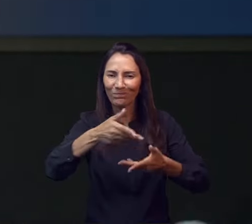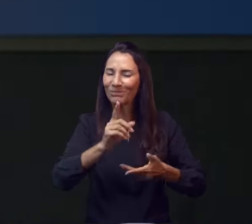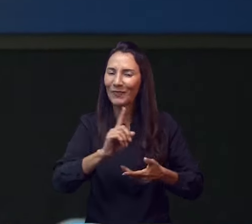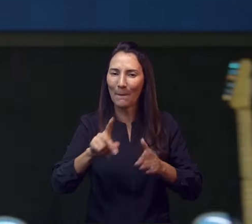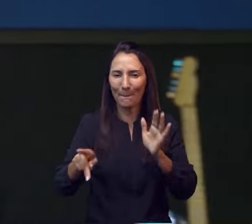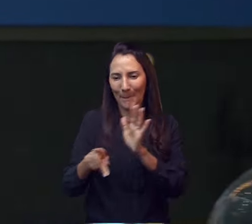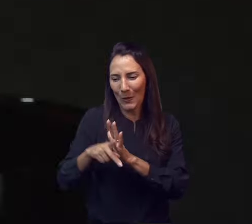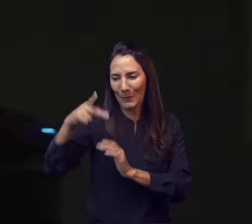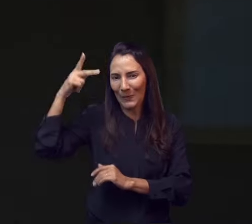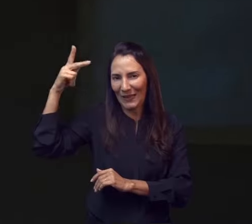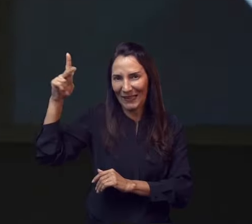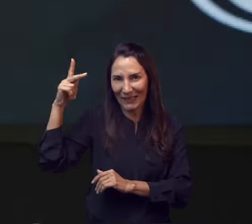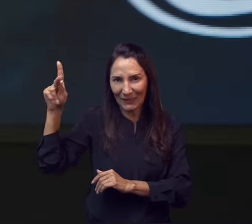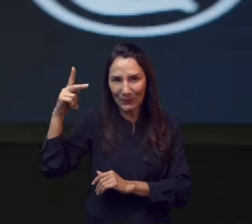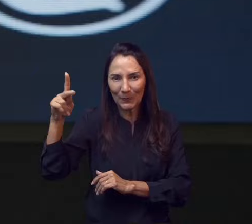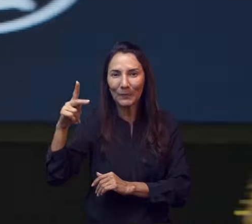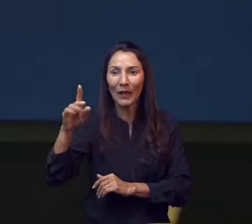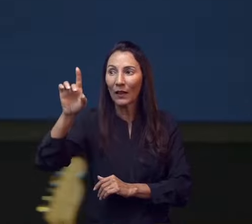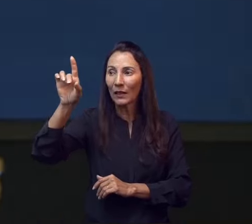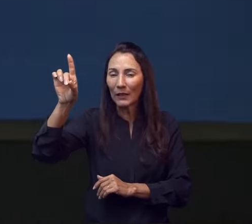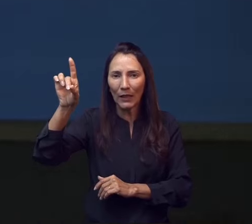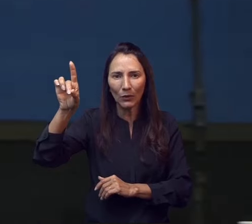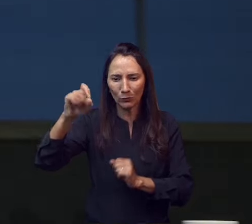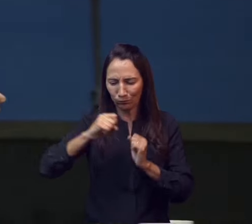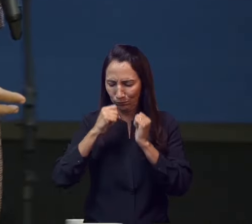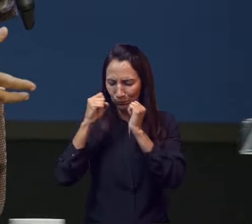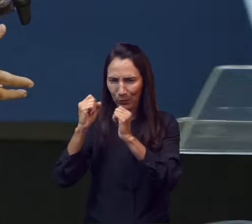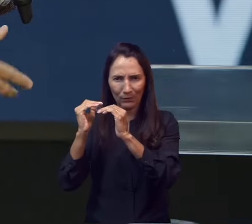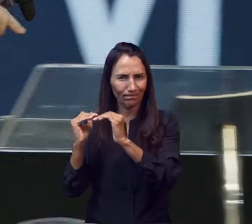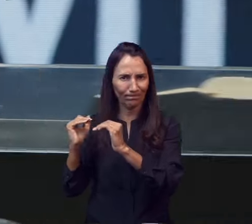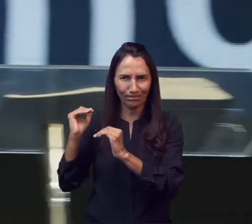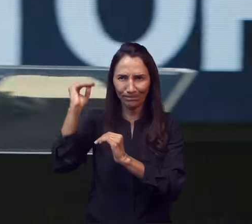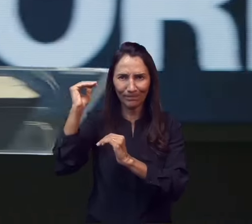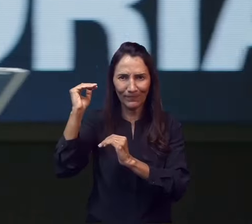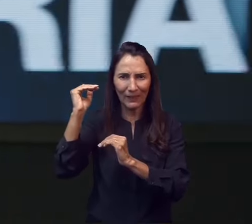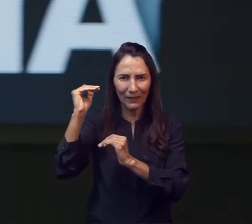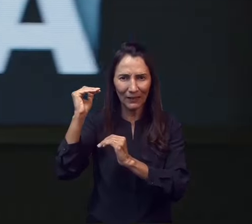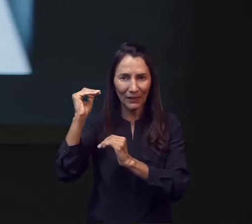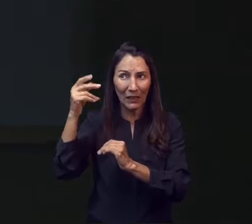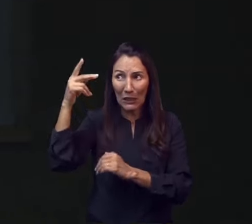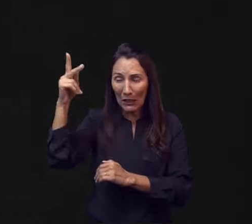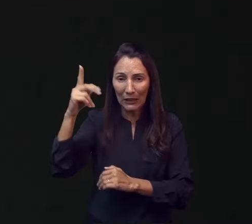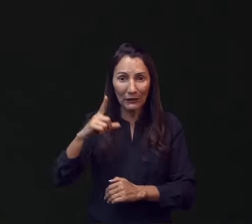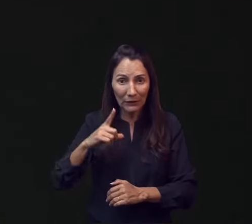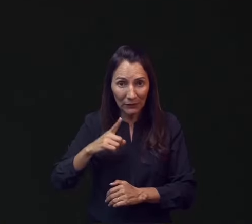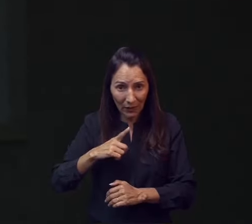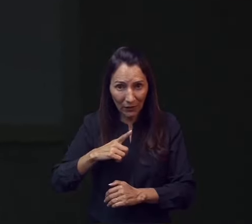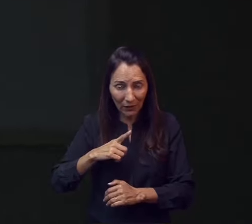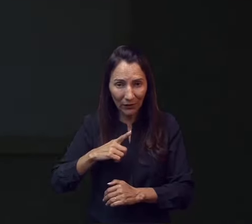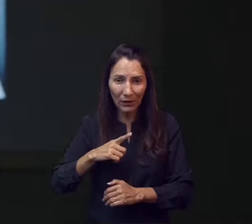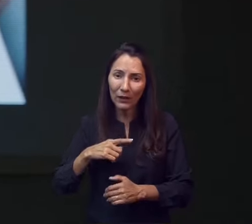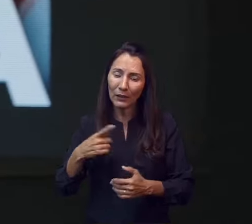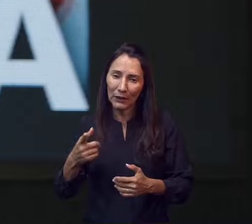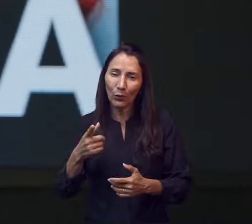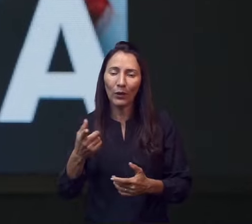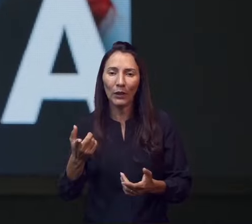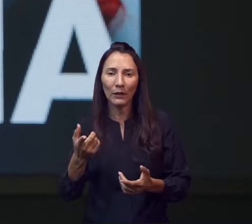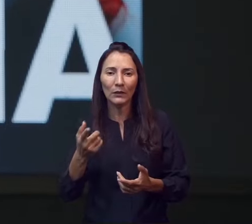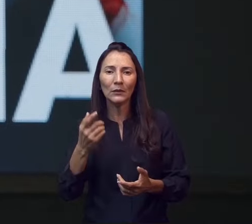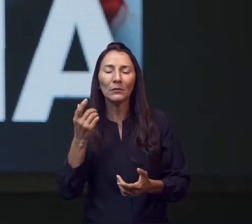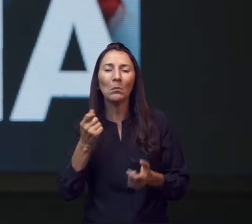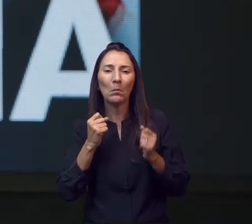Deus ele tem todo o poder se ele tem todo o poder ele tem o poder de controlar causa